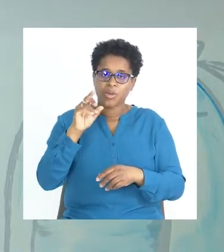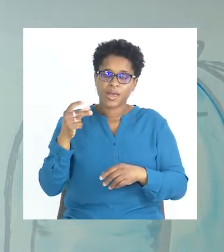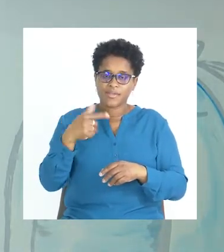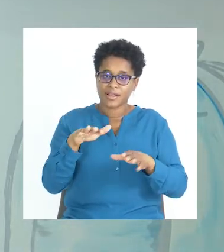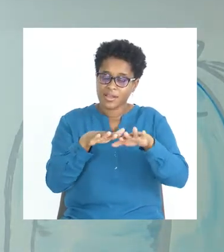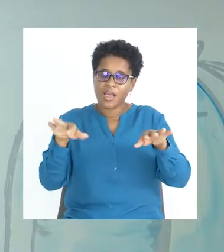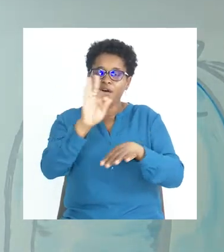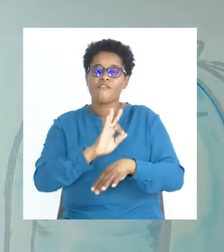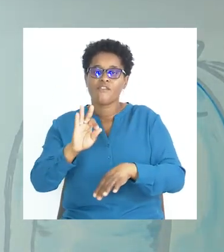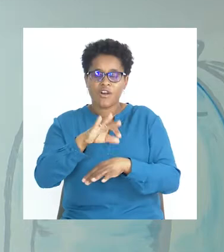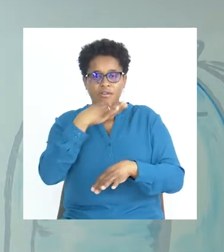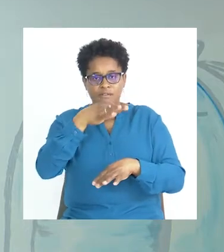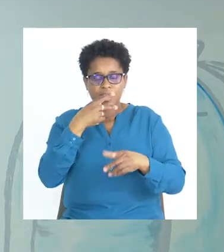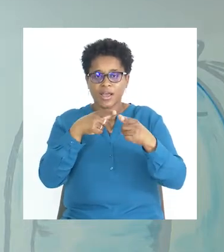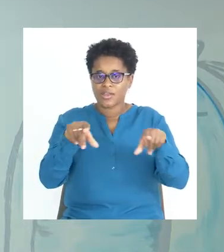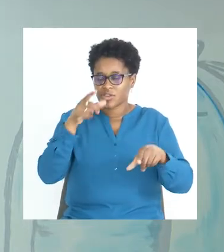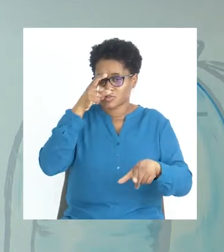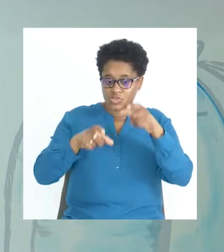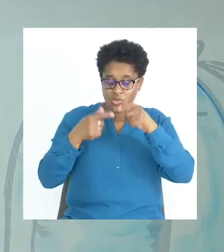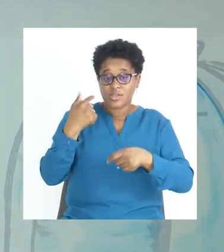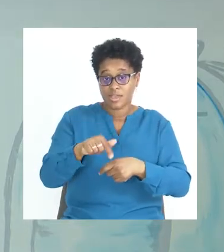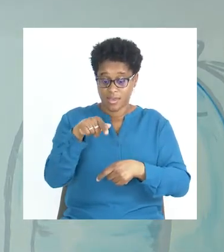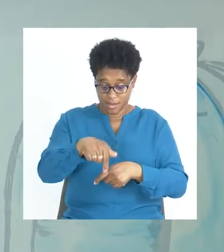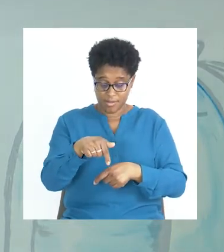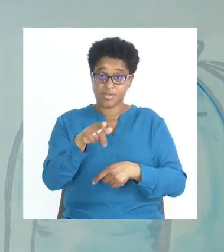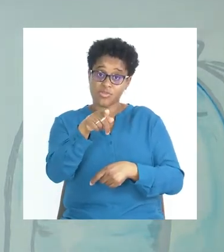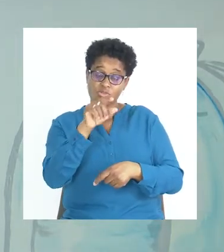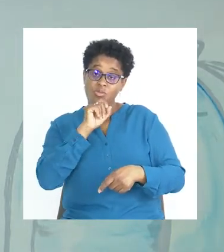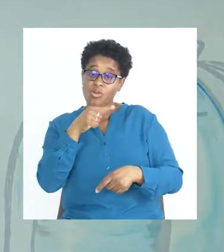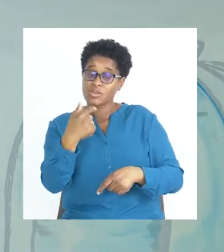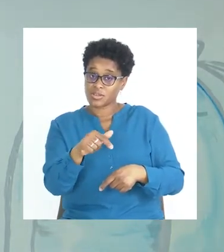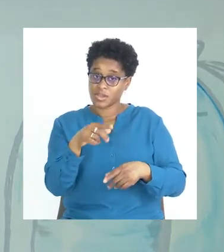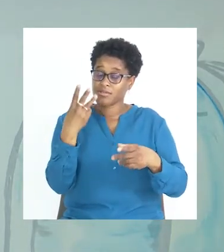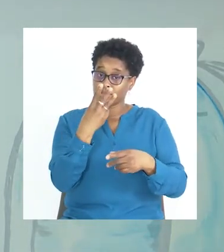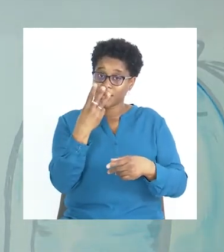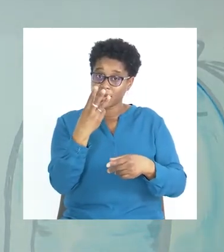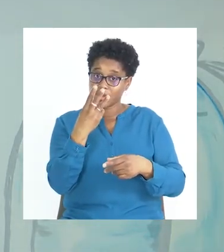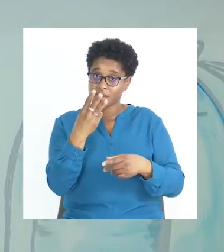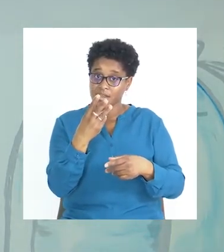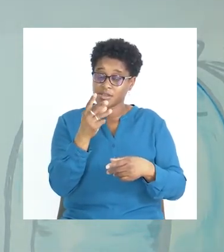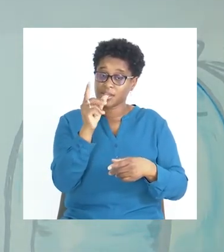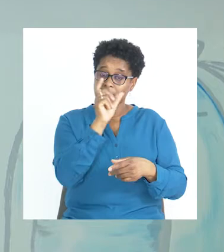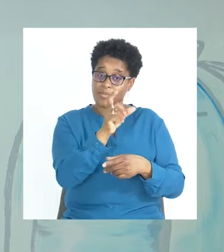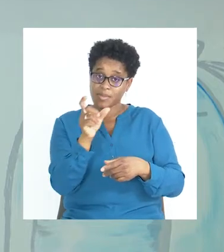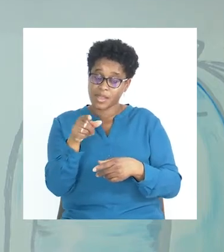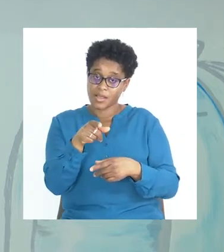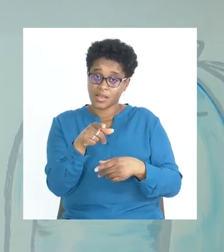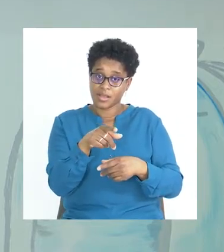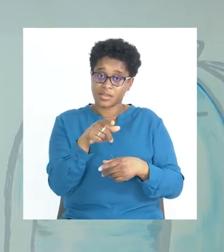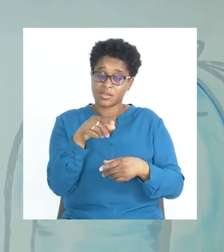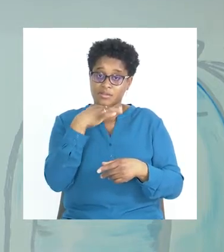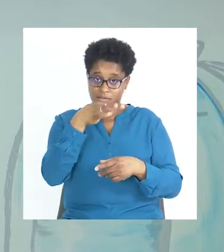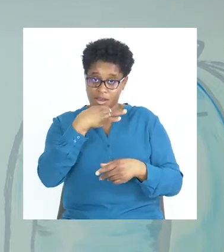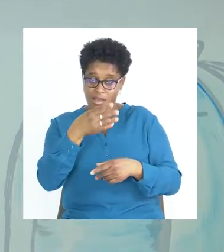é aquela forma de usar a língua que as pessoas têm. Aqui tu podes encontrar 13 linhas